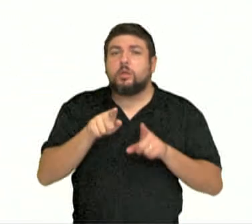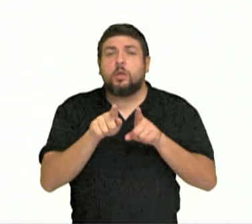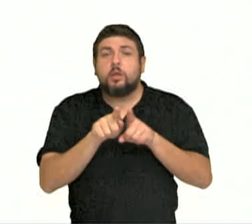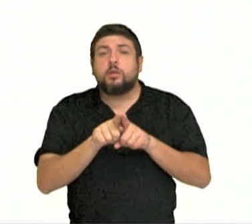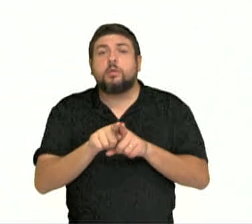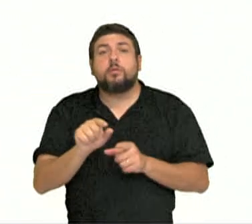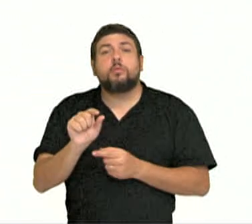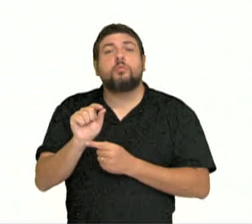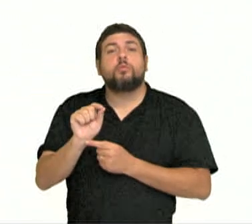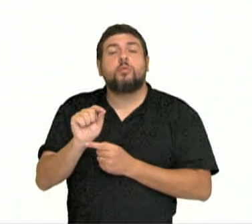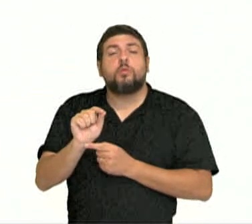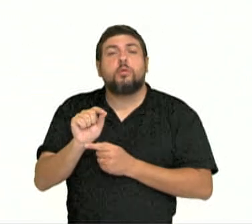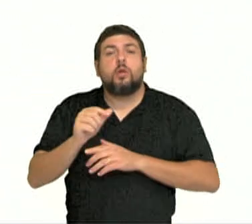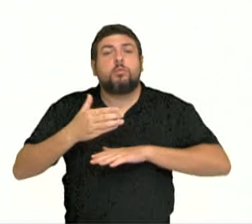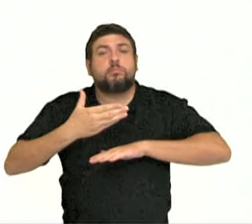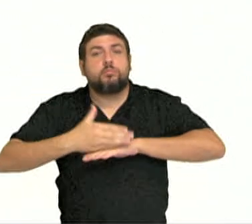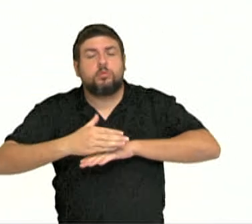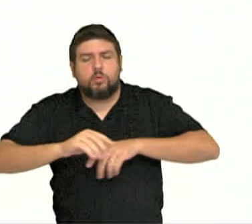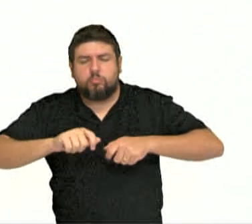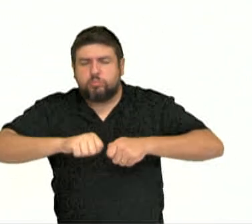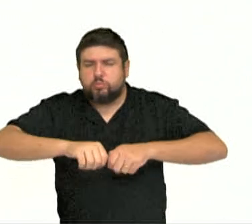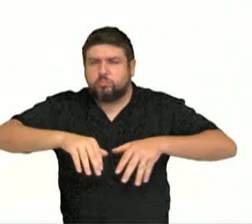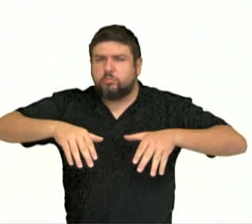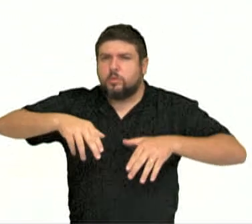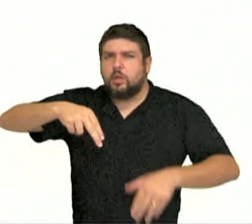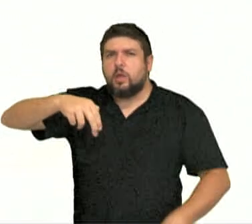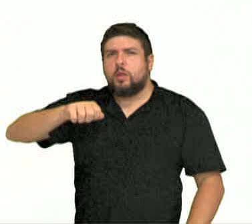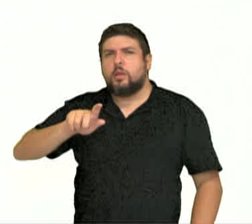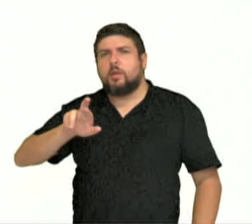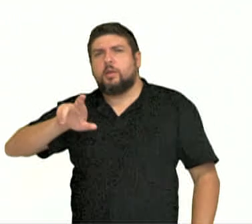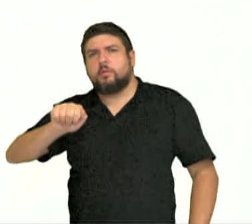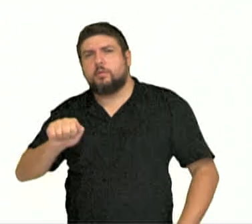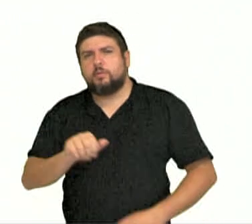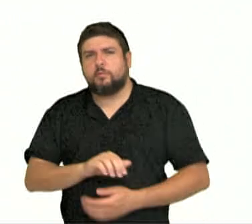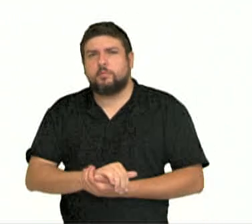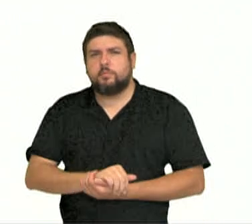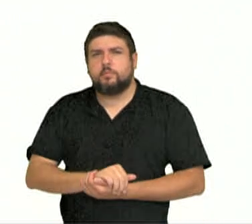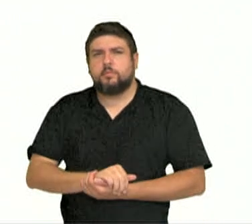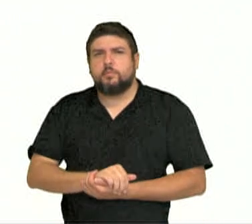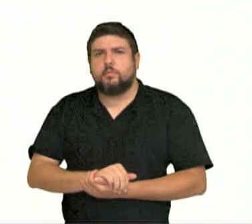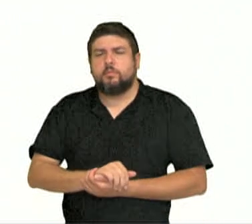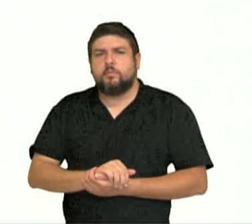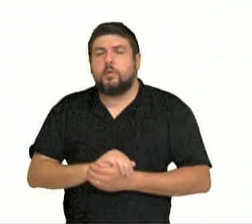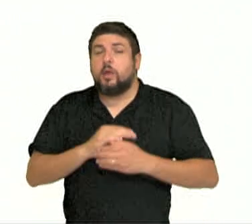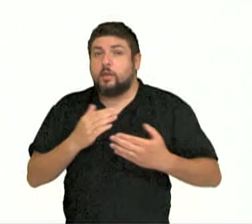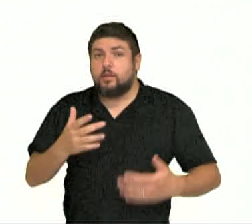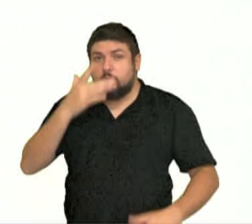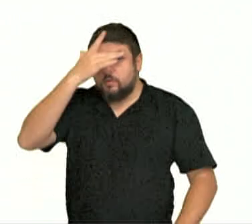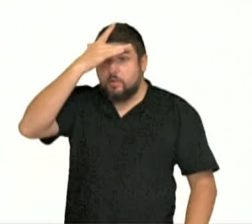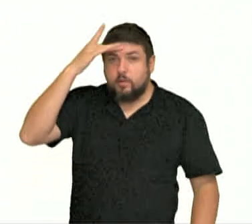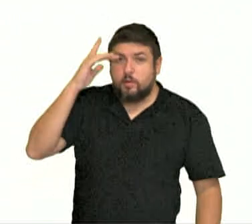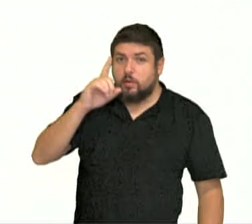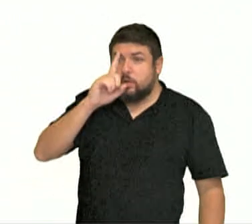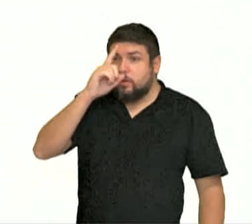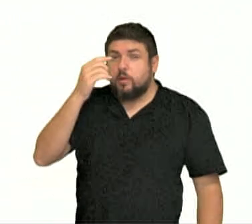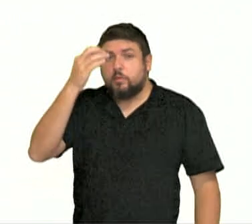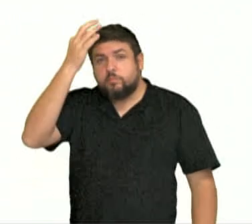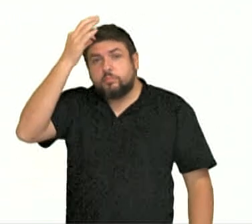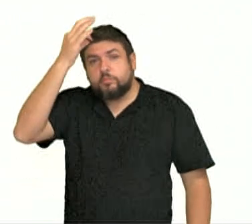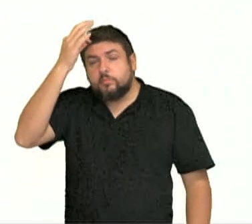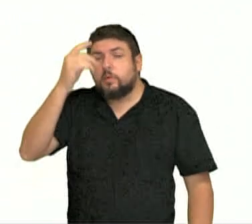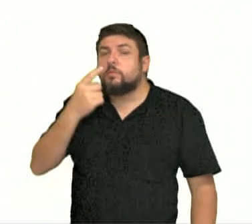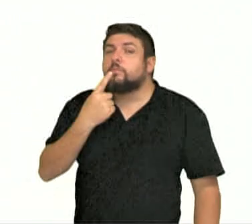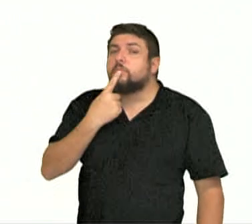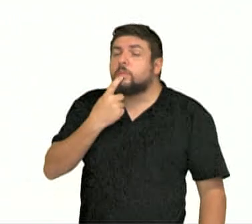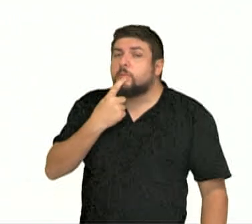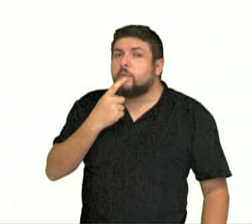quê? De magia negra. Olha que interessante. Então a pessoa era ruiva, ela não era considerada uma pessoa normal, né? Tinha algo de